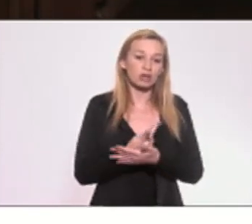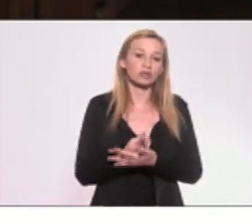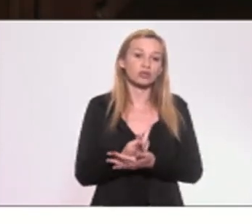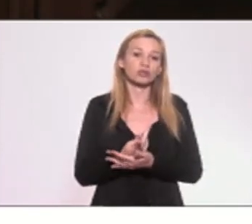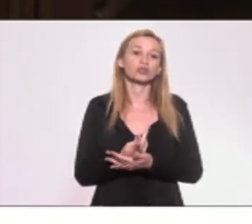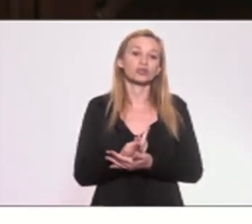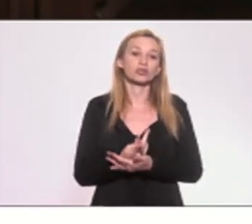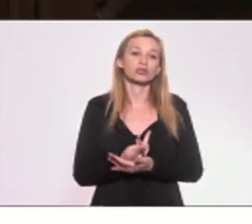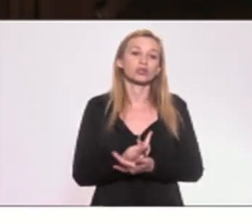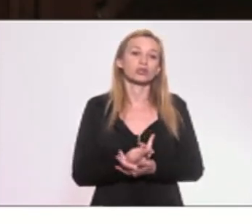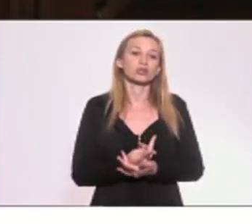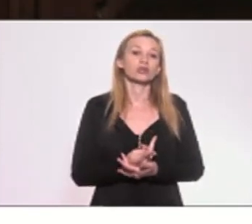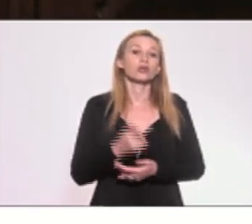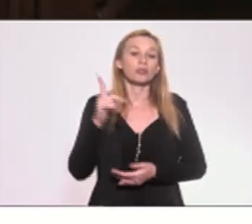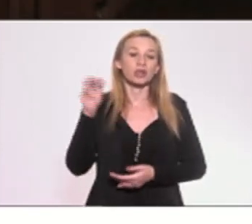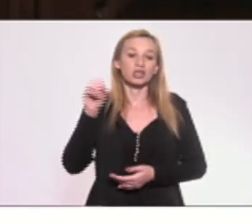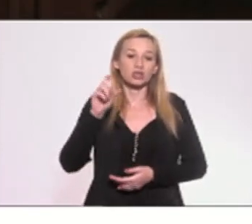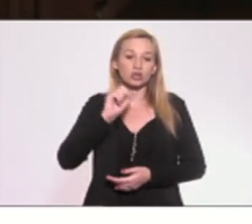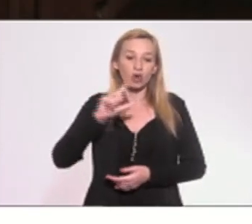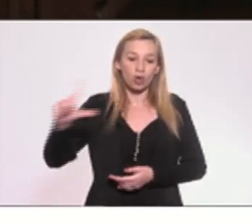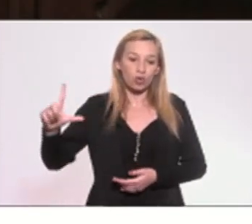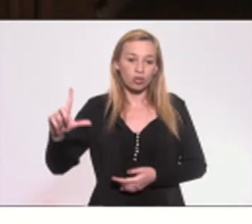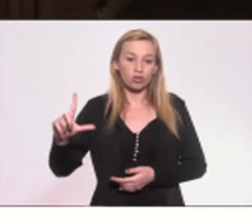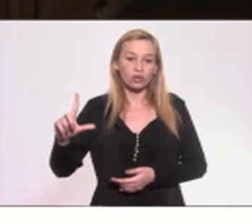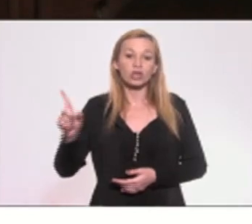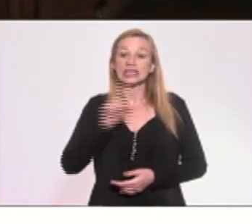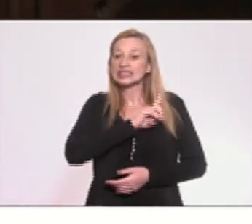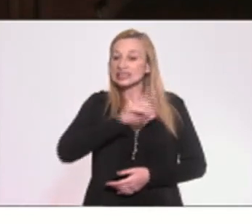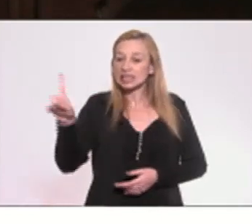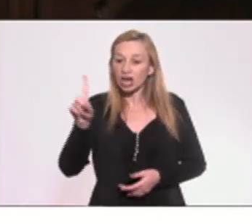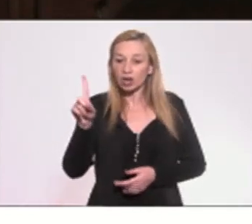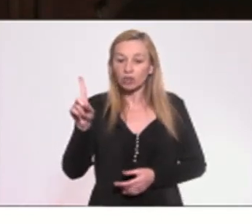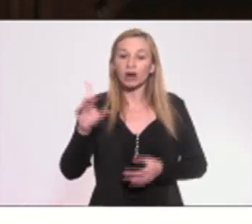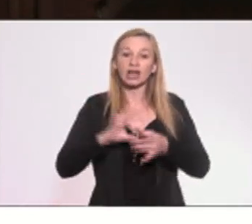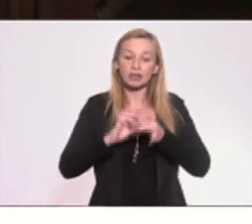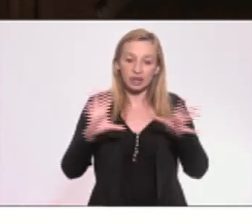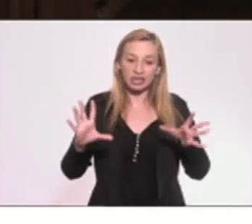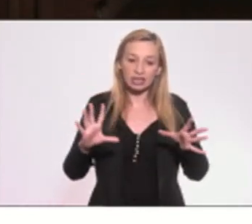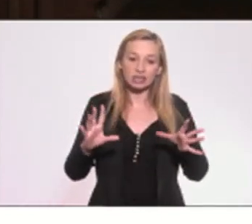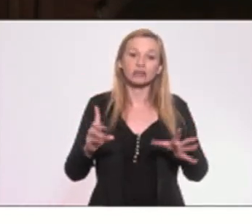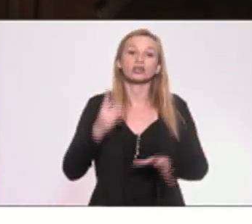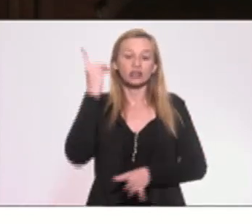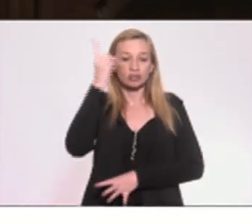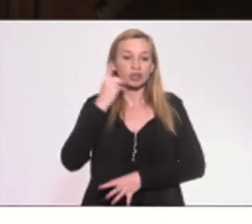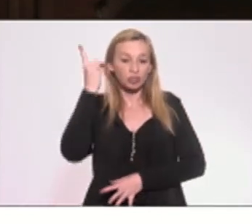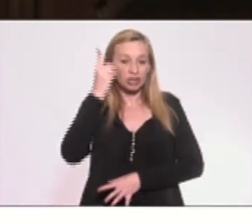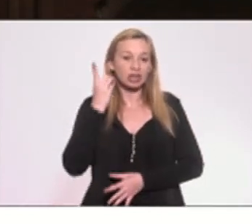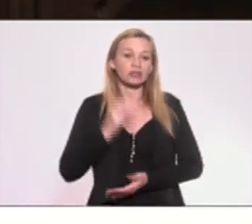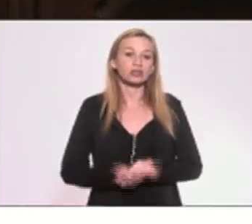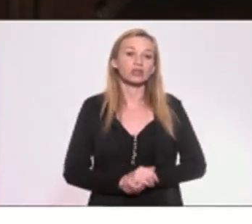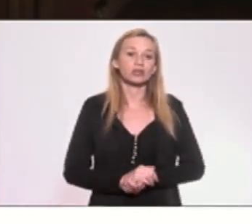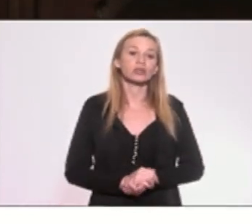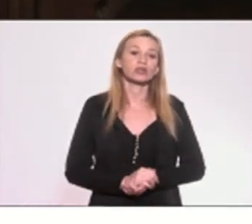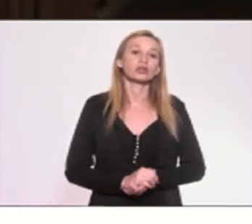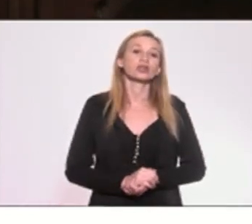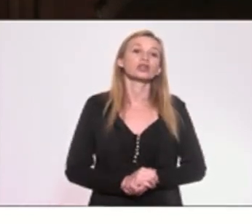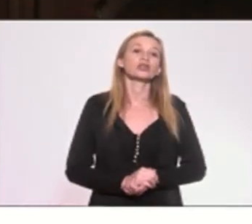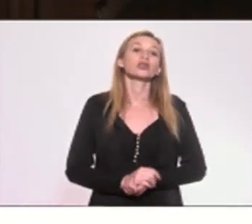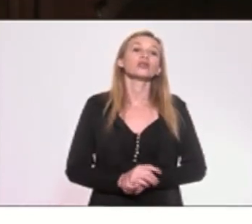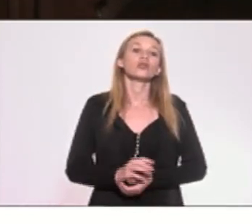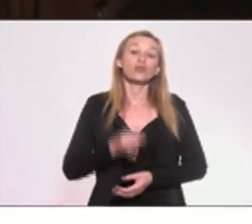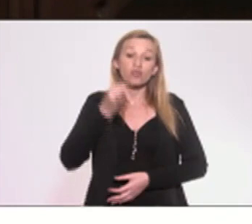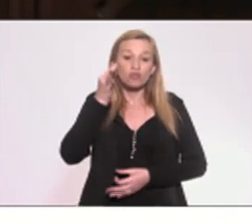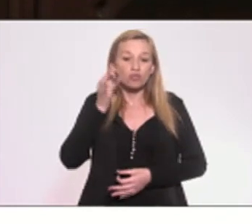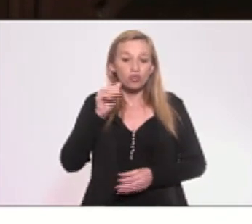Então, o voto do PSOL dizendo não à soltura dos referidos deputados é um voto de